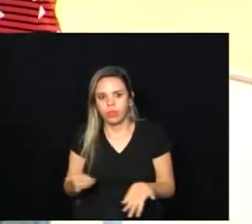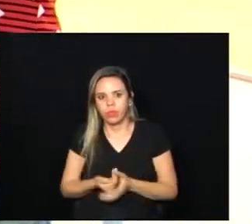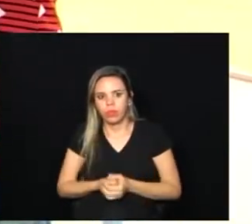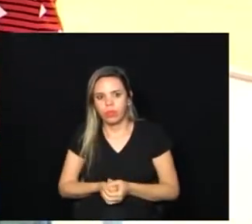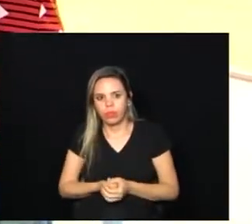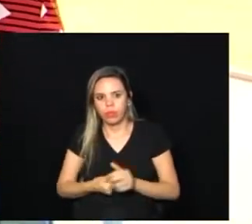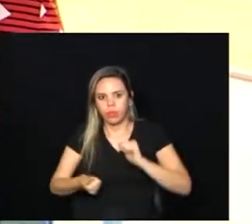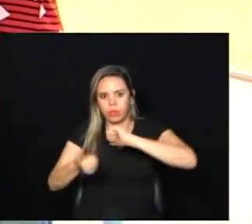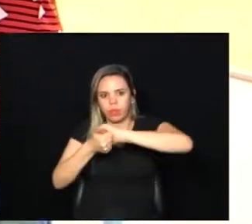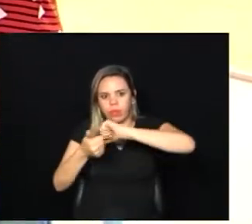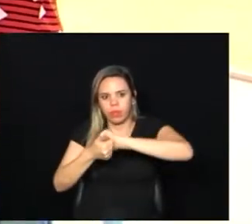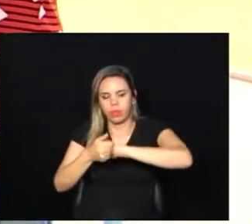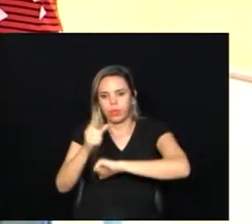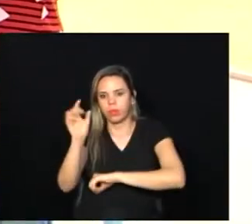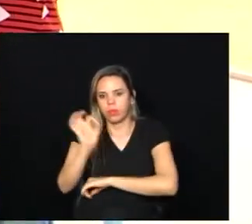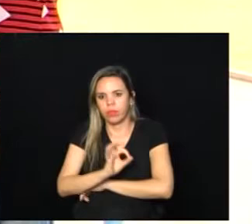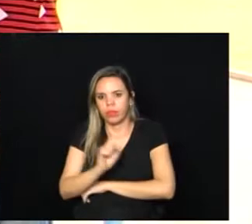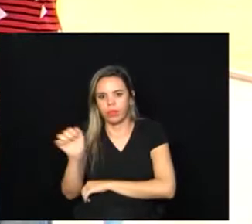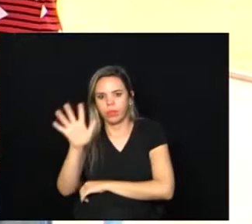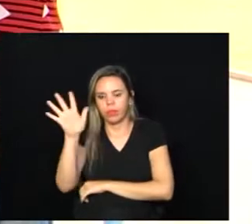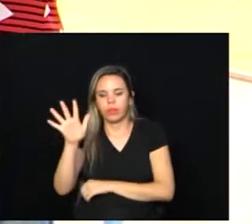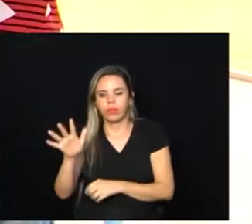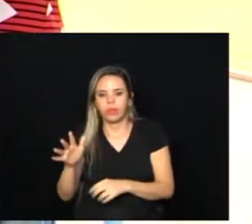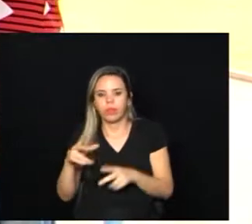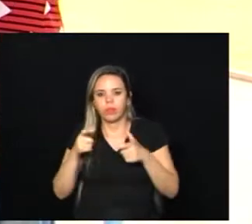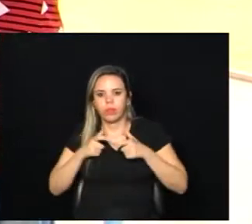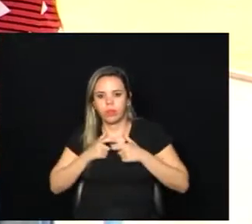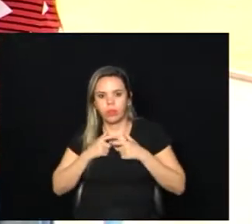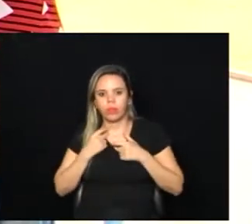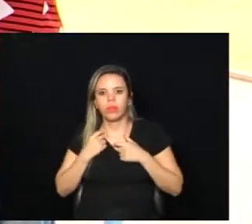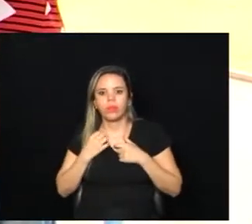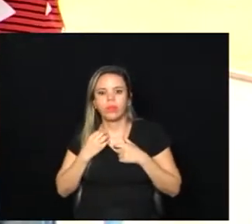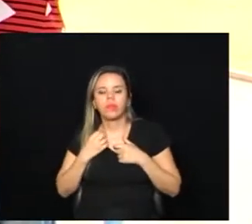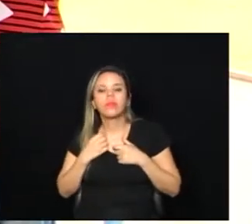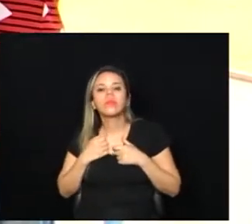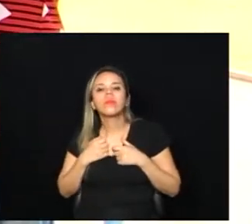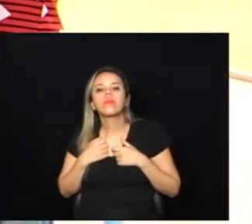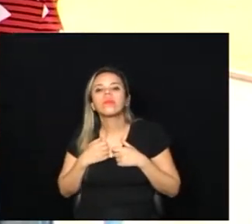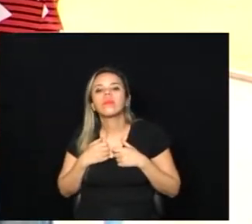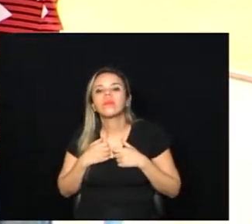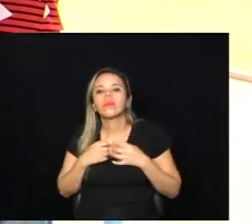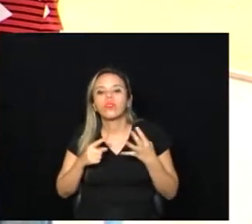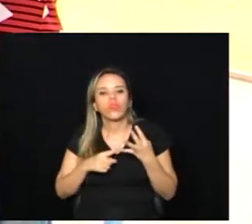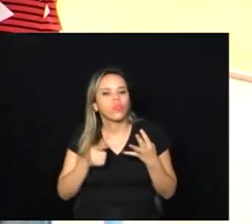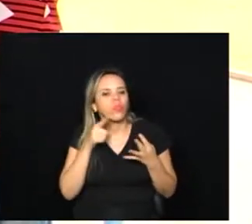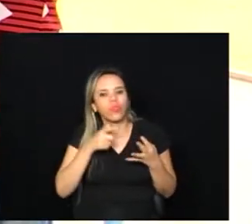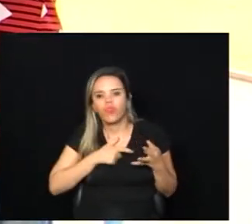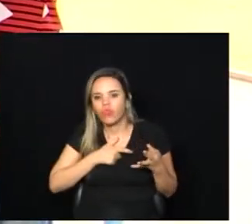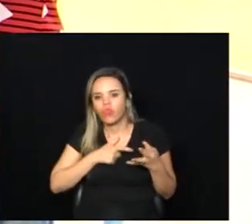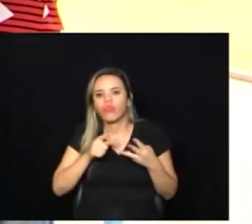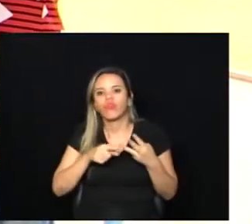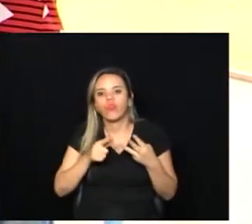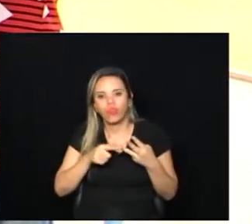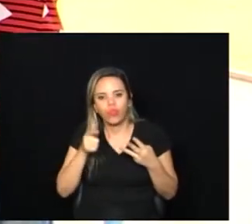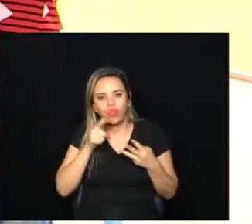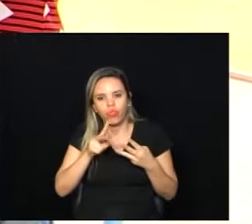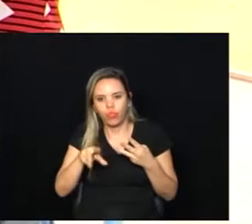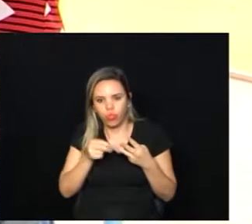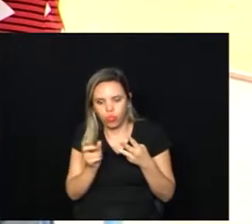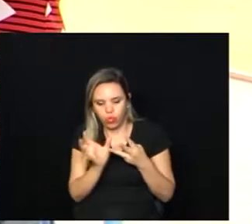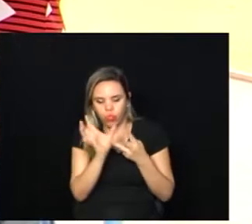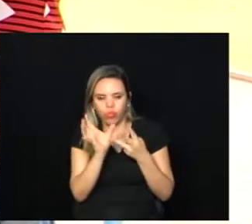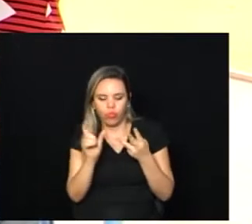De qualidade 100%, um troféu caro também, medalhas. O quarto lugar não ganhou medalhas. Mas o terceiro ganhou o troféu e